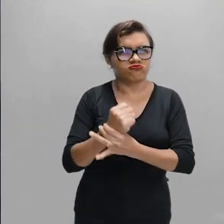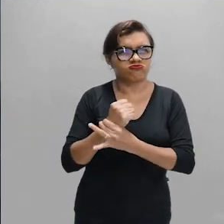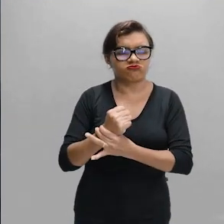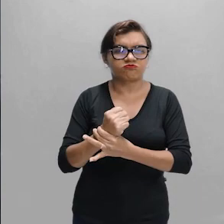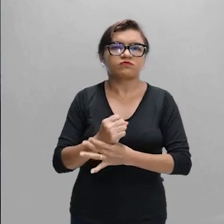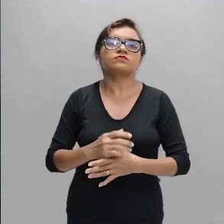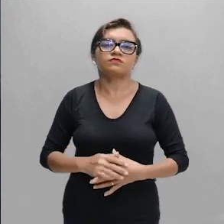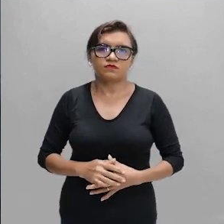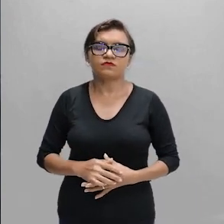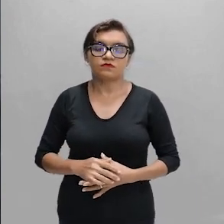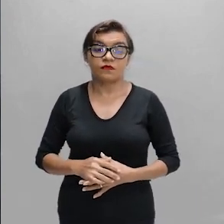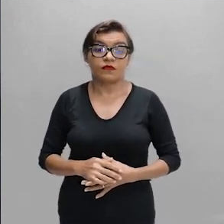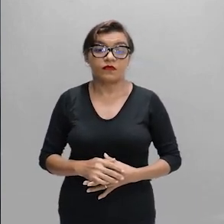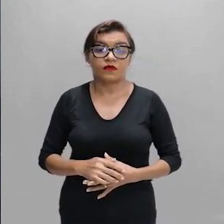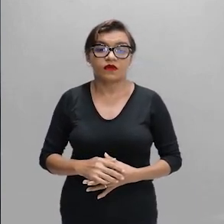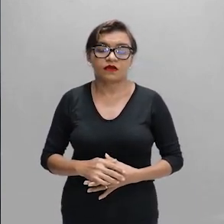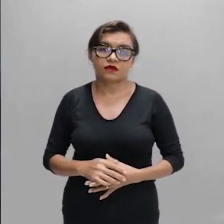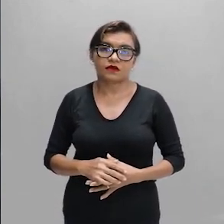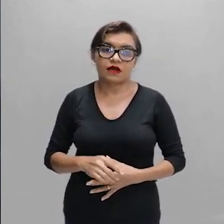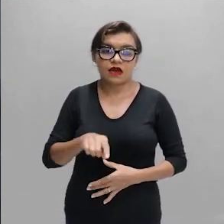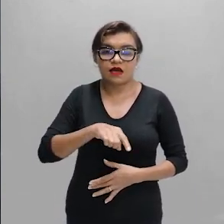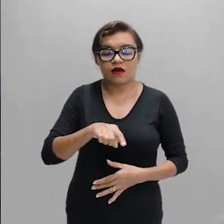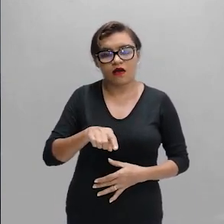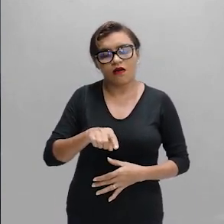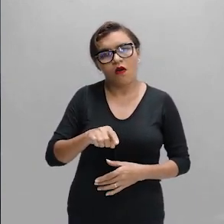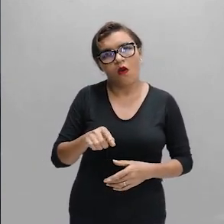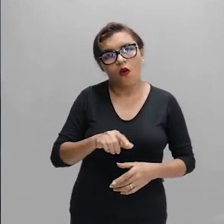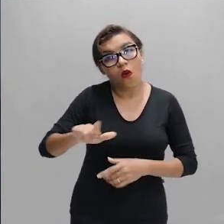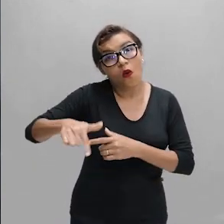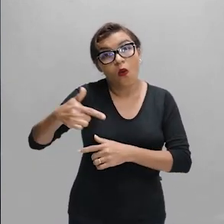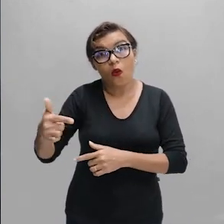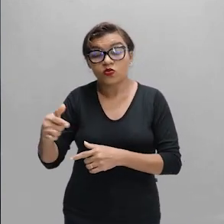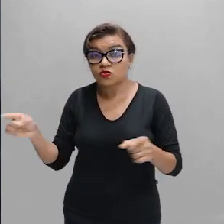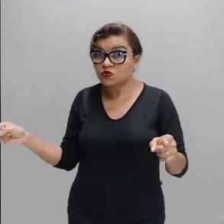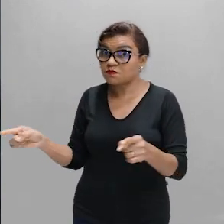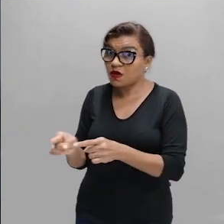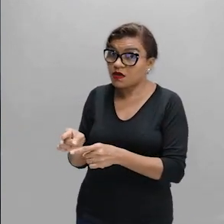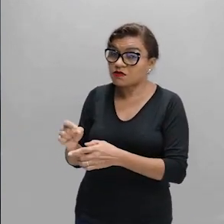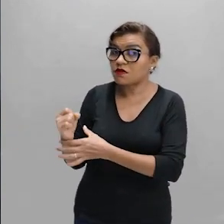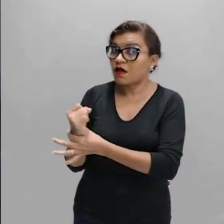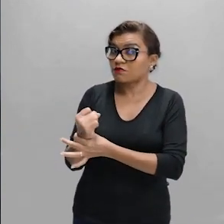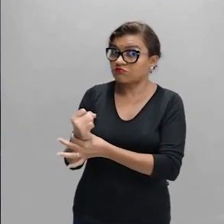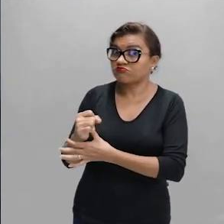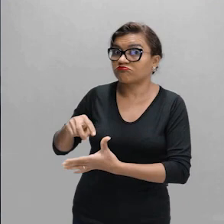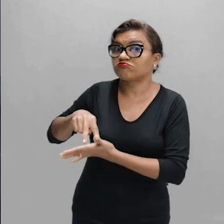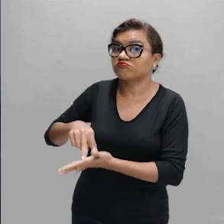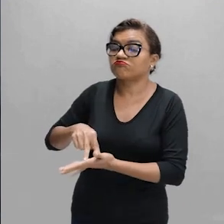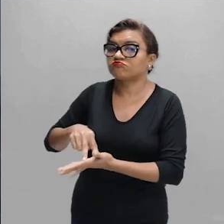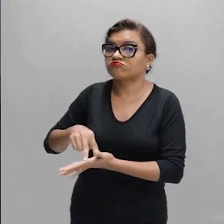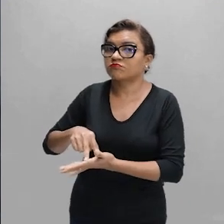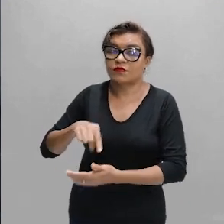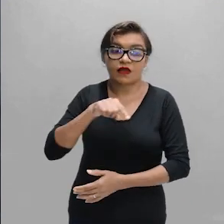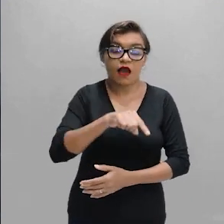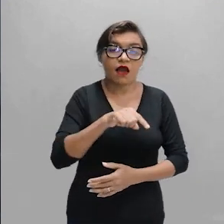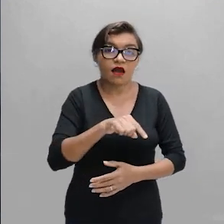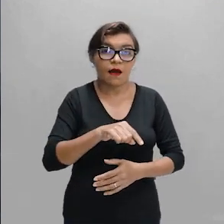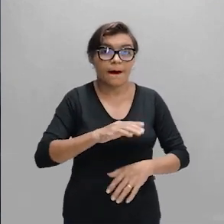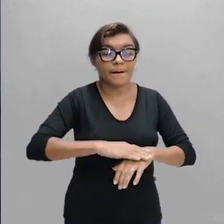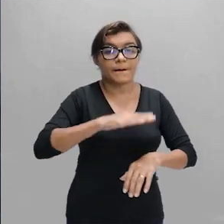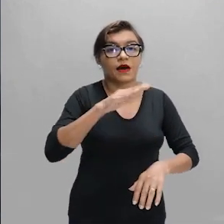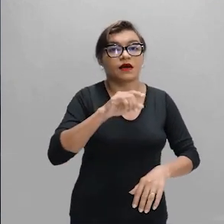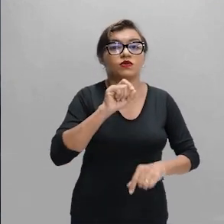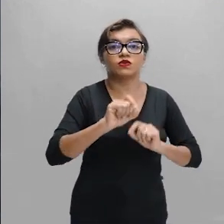aqueles que apresentam mais resistividade e aqueles que apresentam menos resistividade. Tá certo? Aqueles que apresentam mais